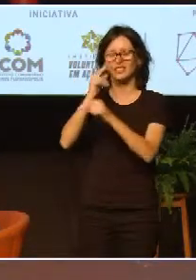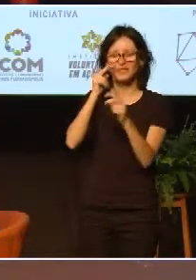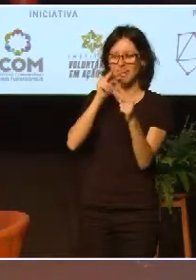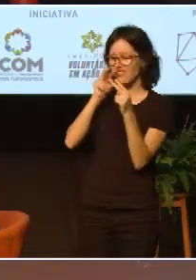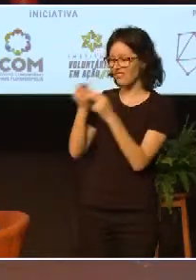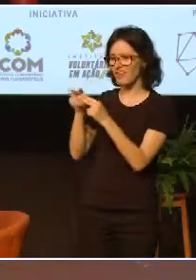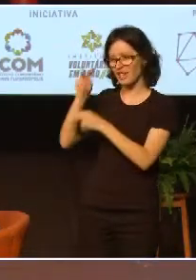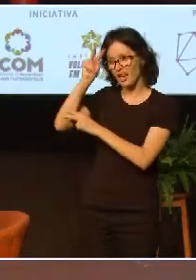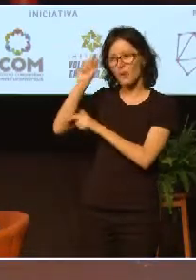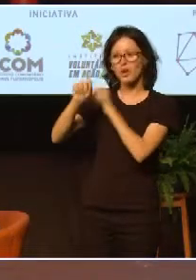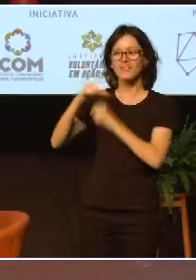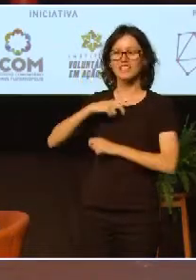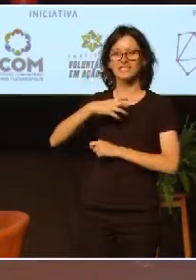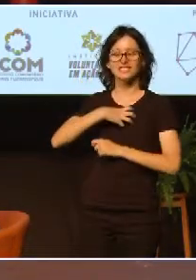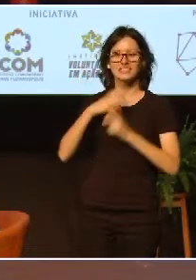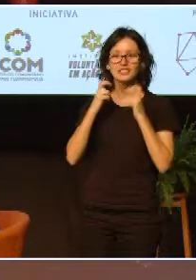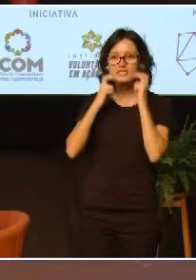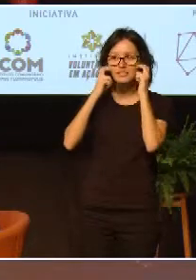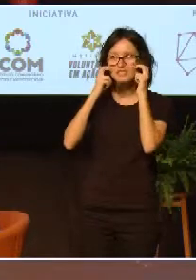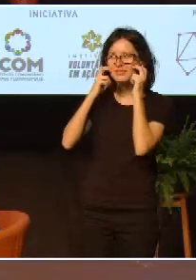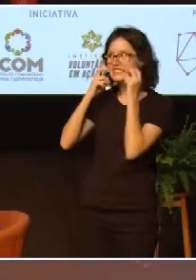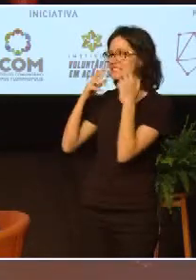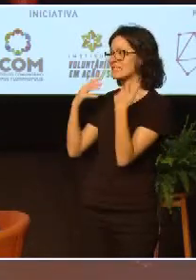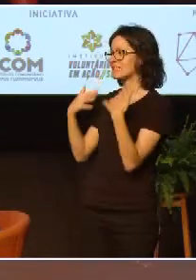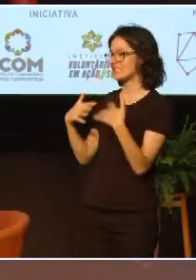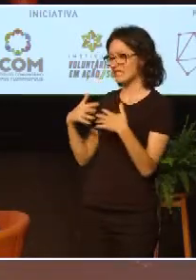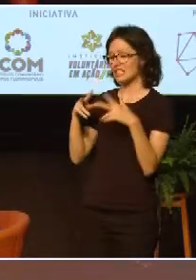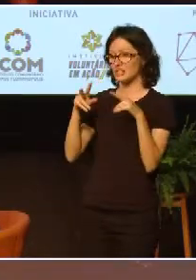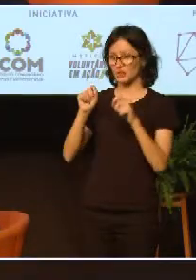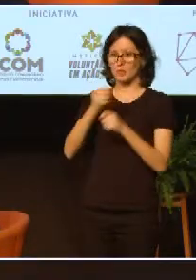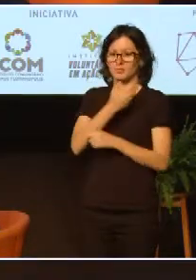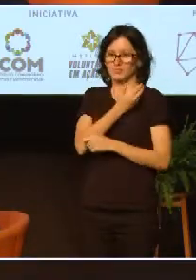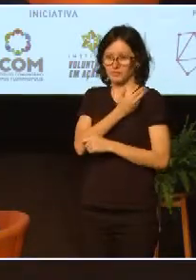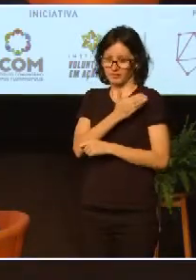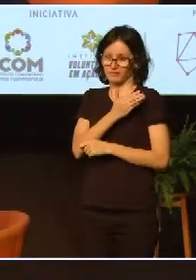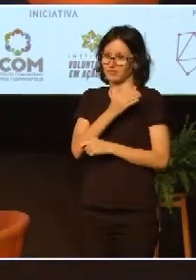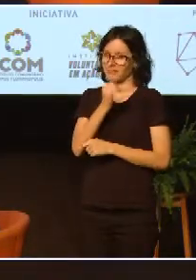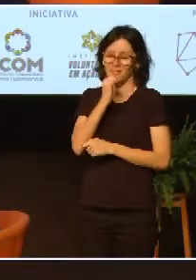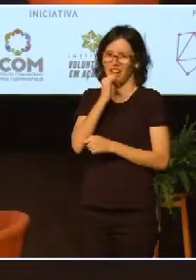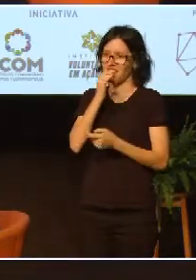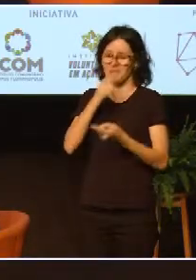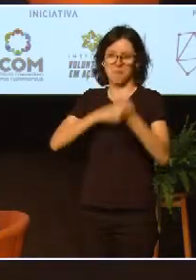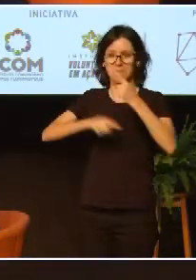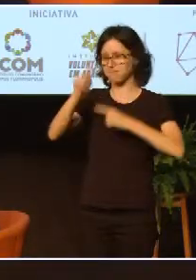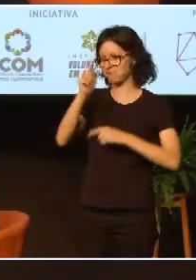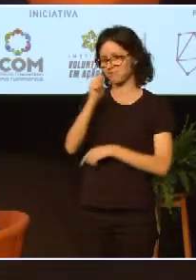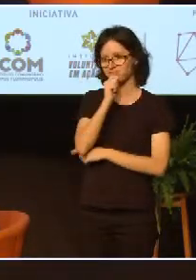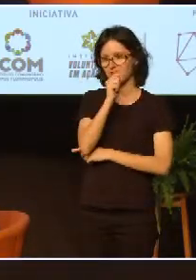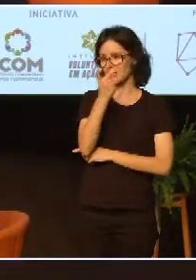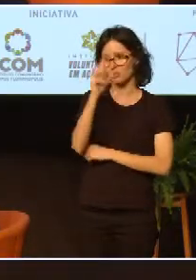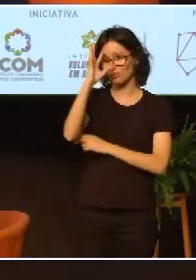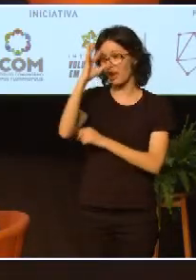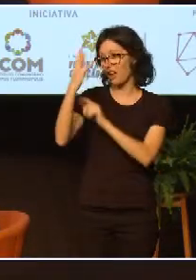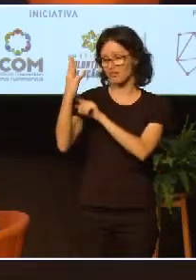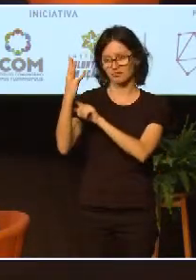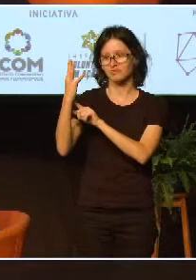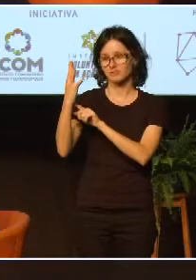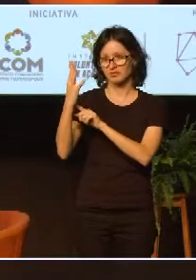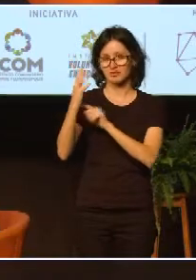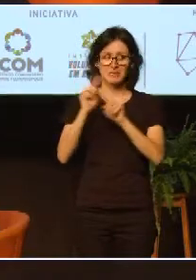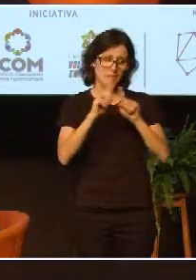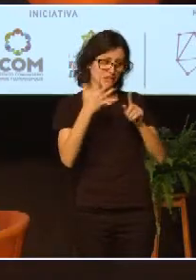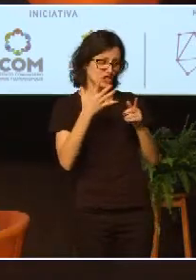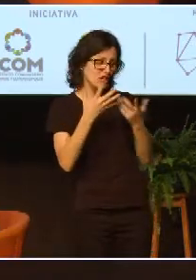ter vergonha do quê? Cara, eu acho que essa questão do racismo, ela não está superada, né? Mas pelo menos a